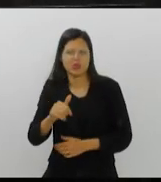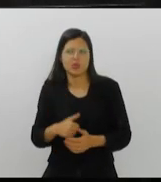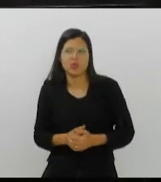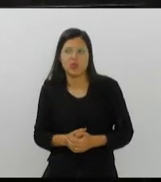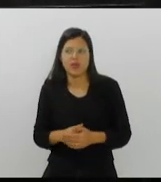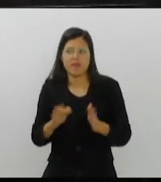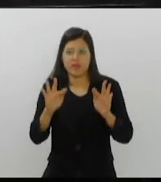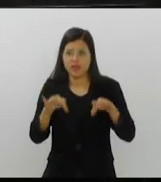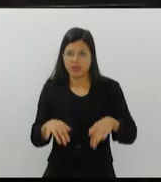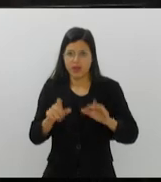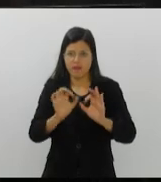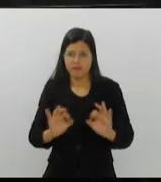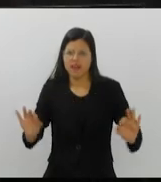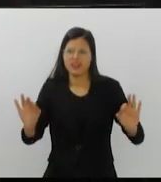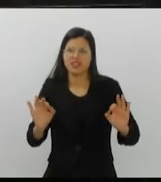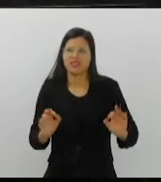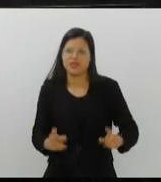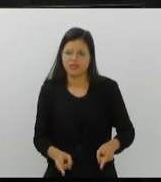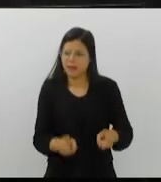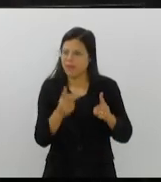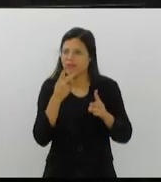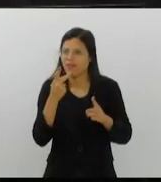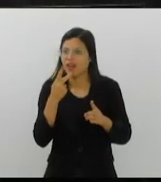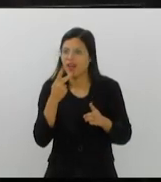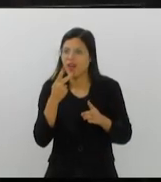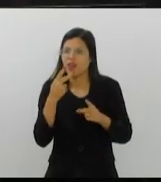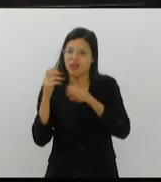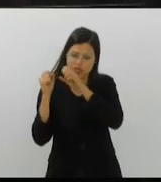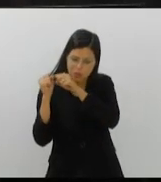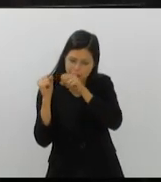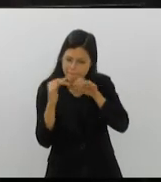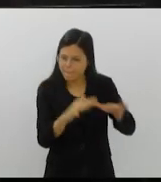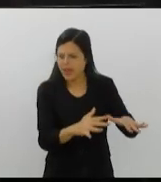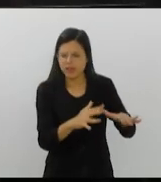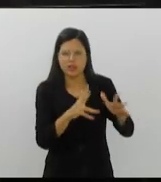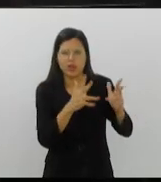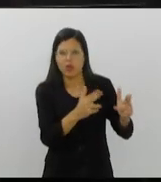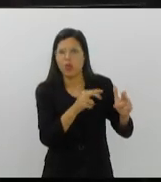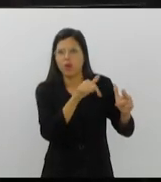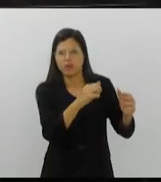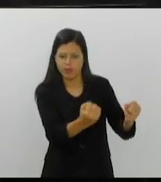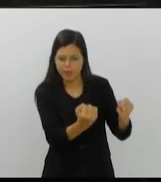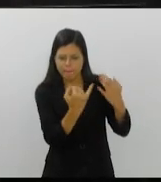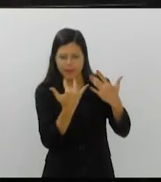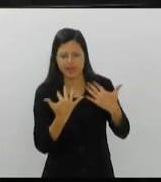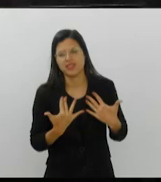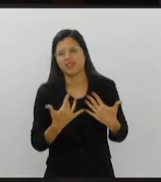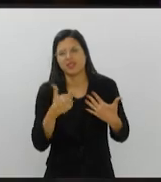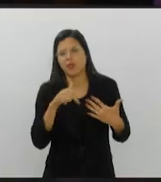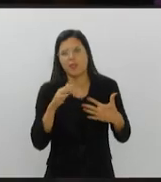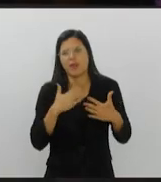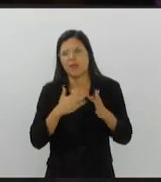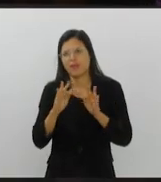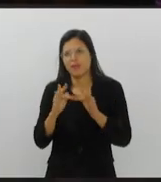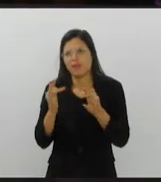frase que eu sempre falo para a senhora, que eu seja uma benção para a senhora, como a senhora é uma benção para mim e para a minha família. Deus